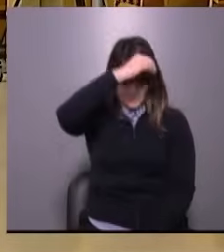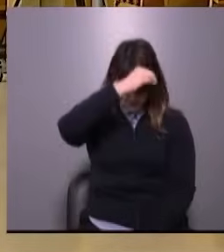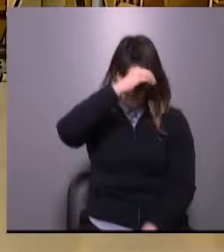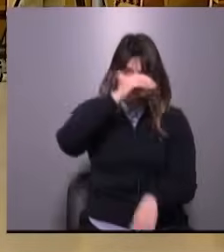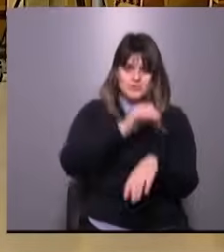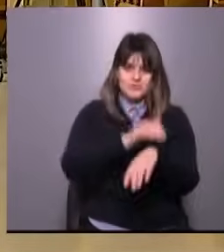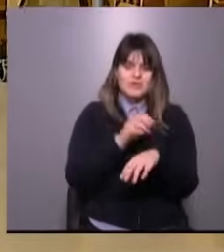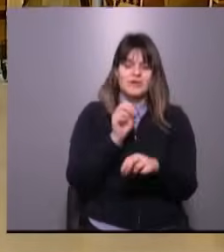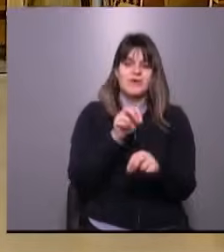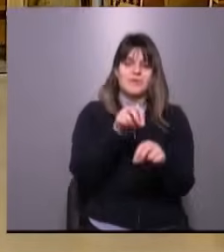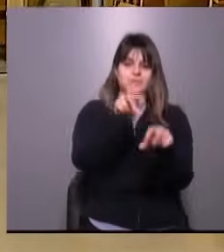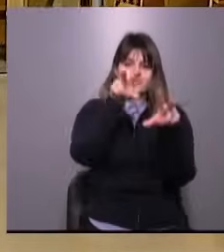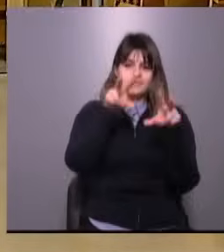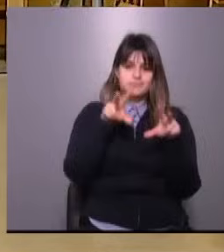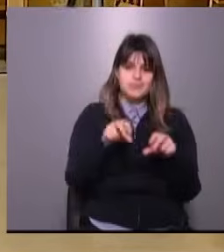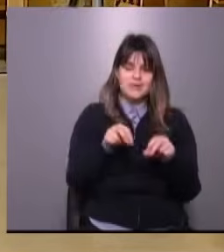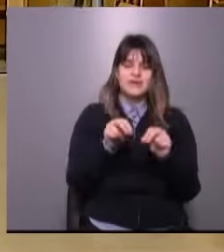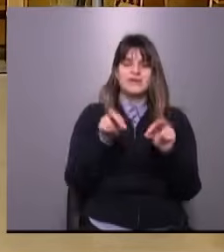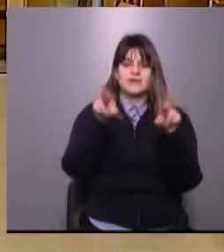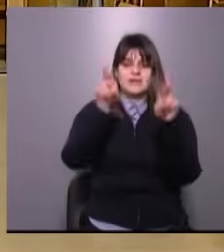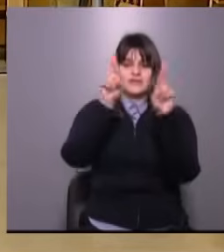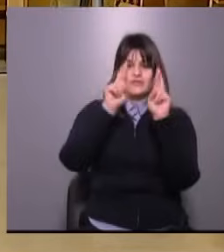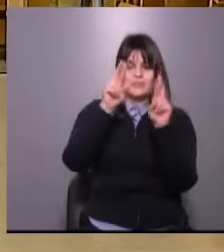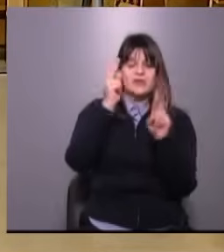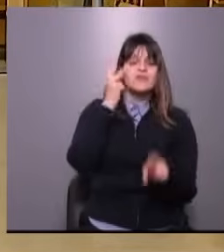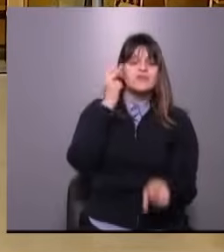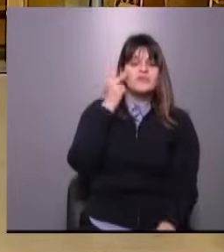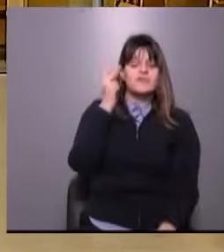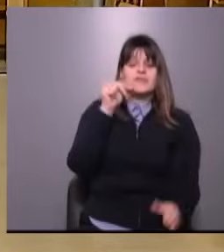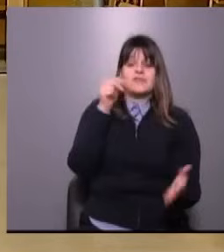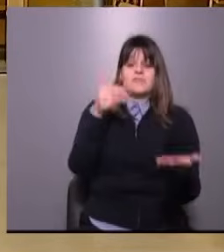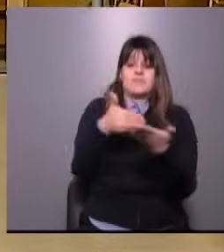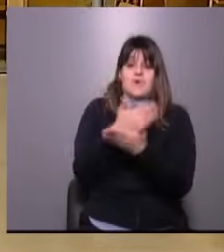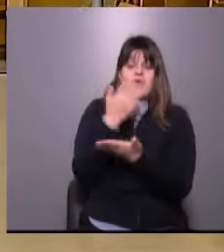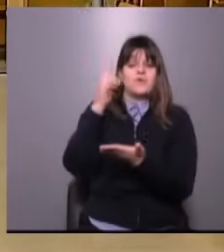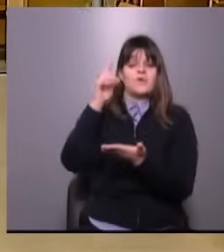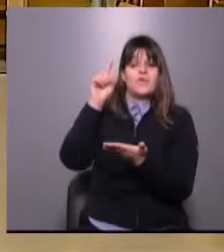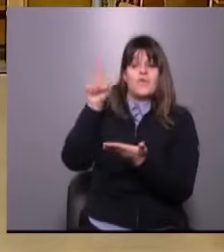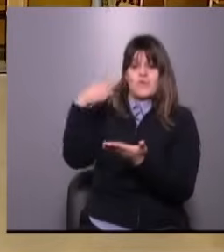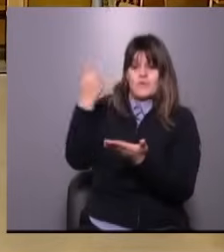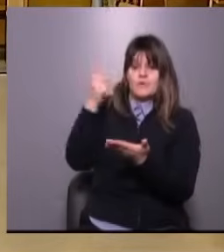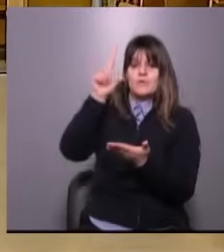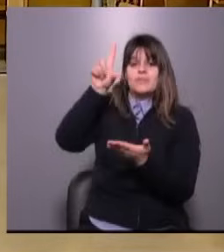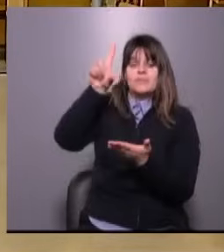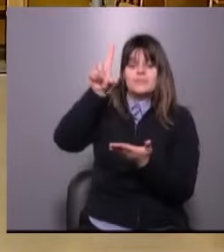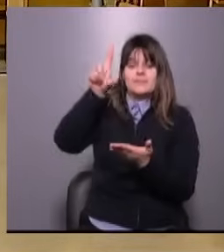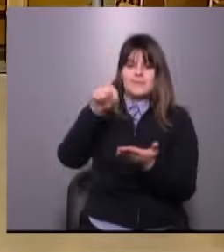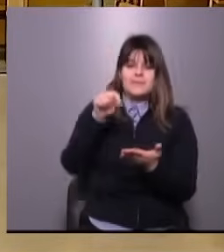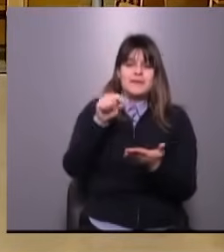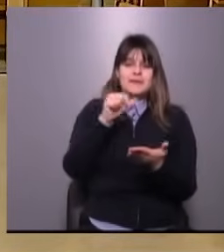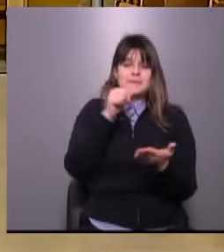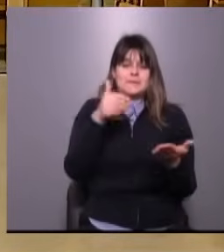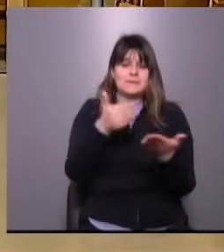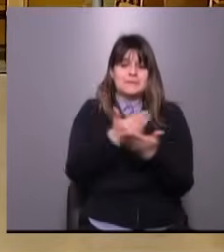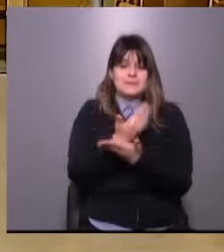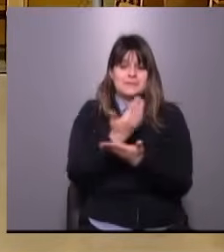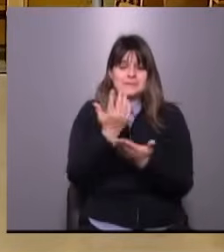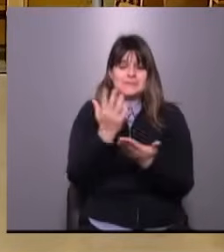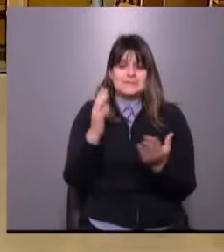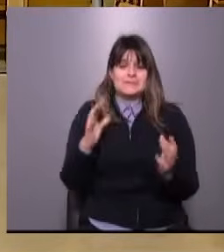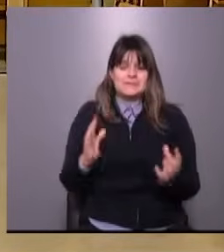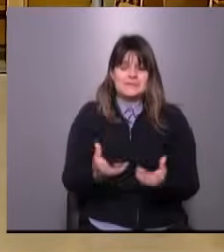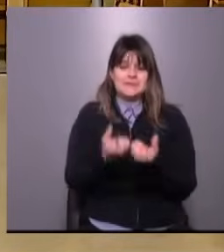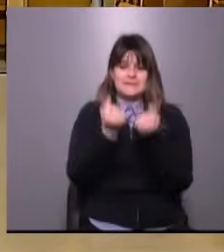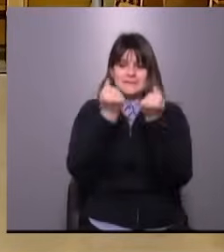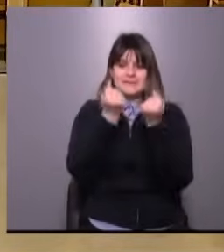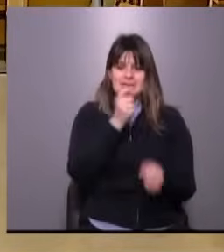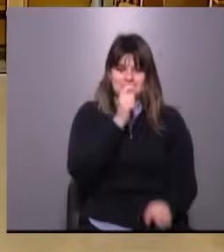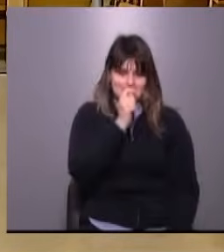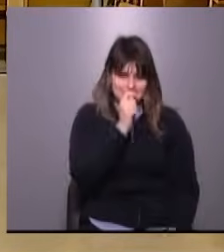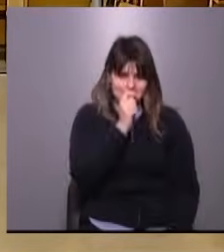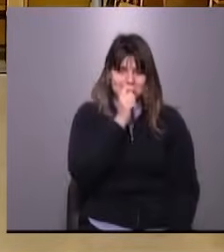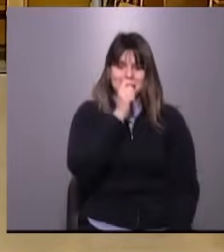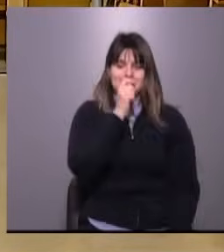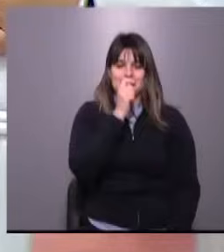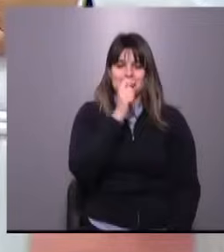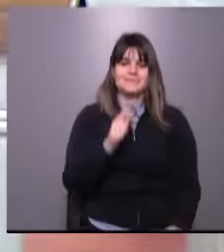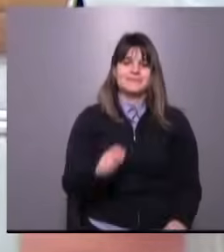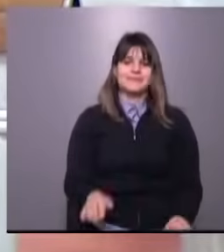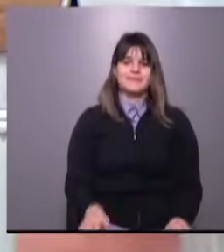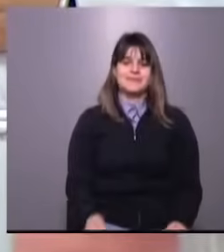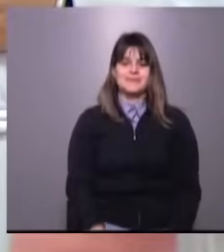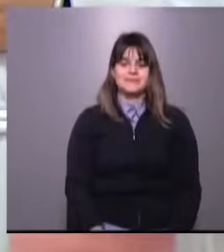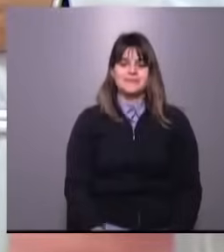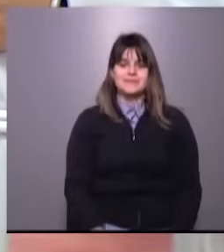para a remissão dos pecados. Espero a ressurreição dos mortos e a vida do mundo que há de vir.